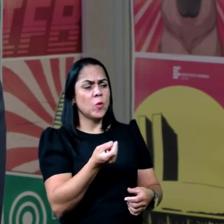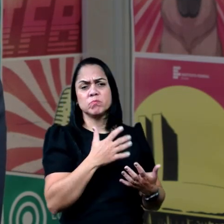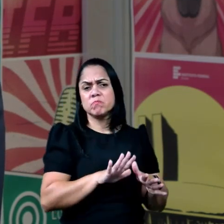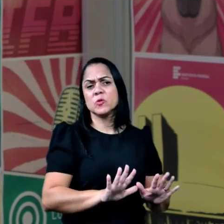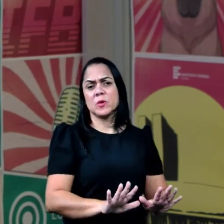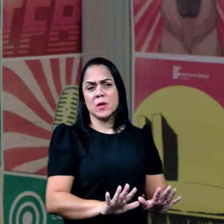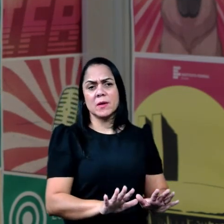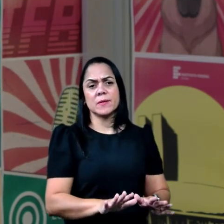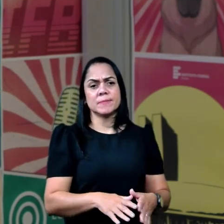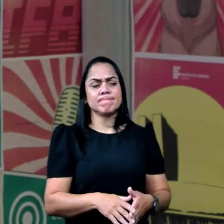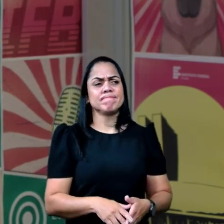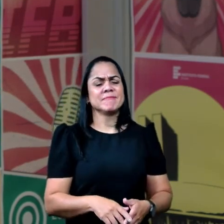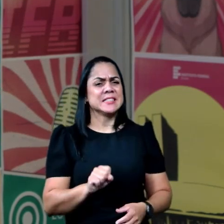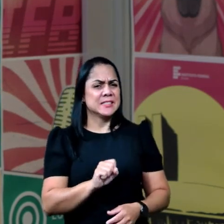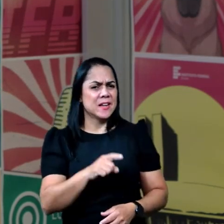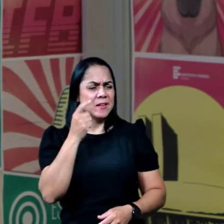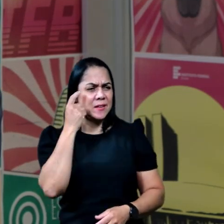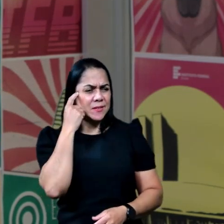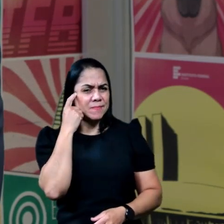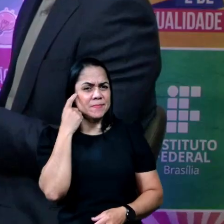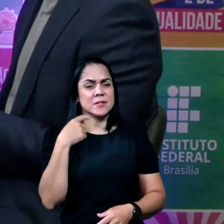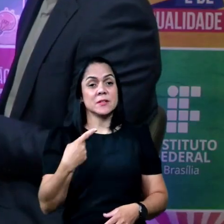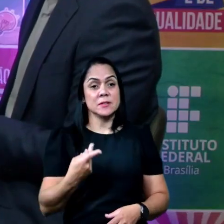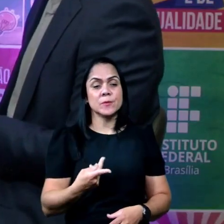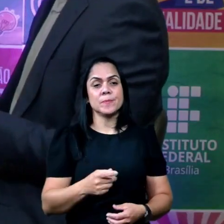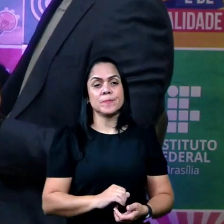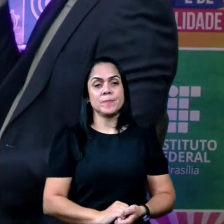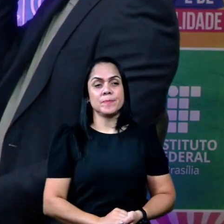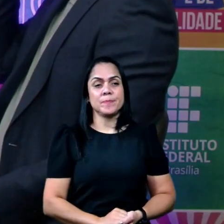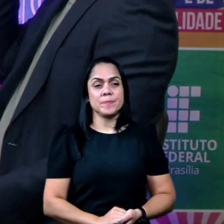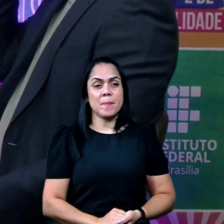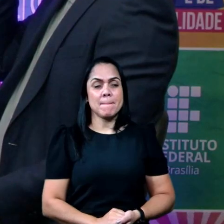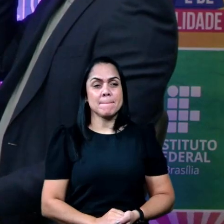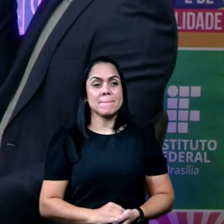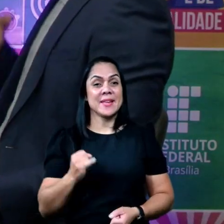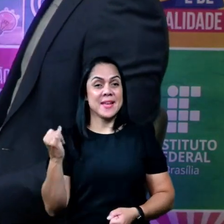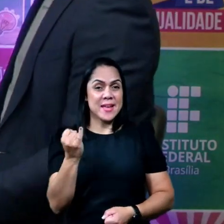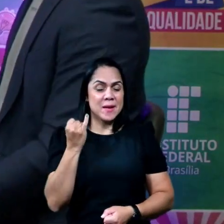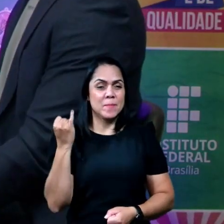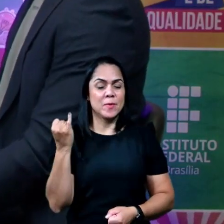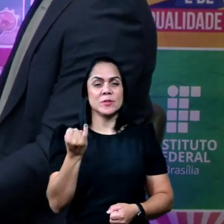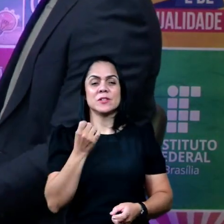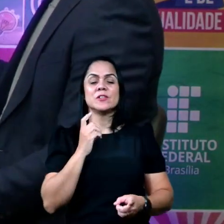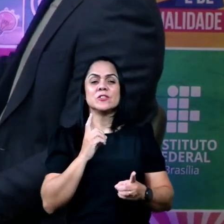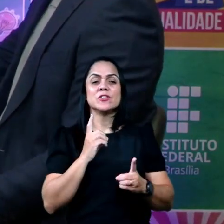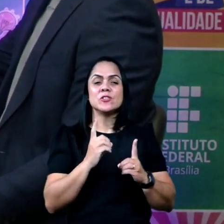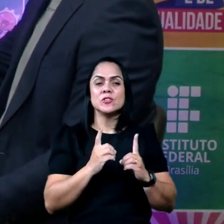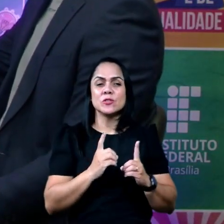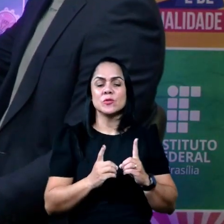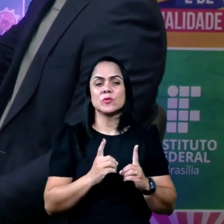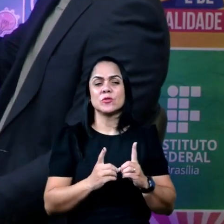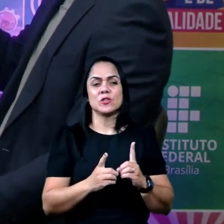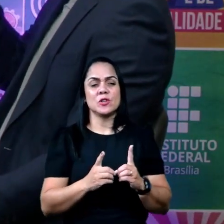não. Será que é isso? Uhum. Então já digo que não é. Exatamente, é muito importante a gente discutir o consentimento, porque